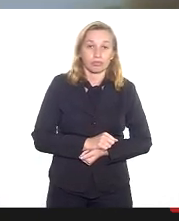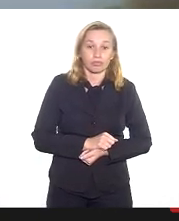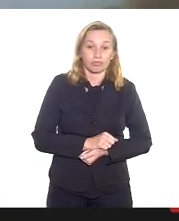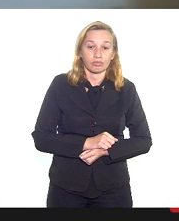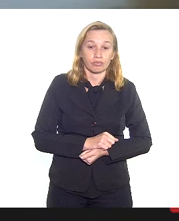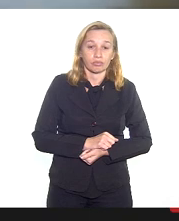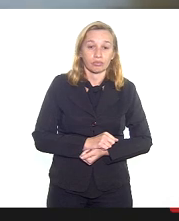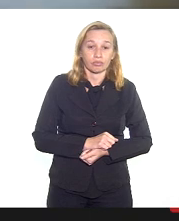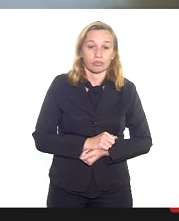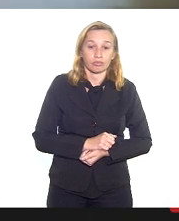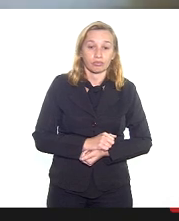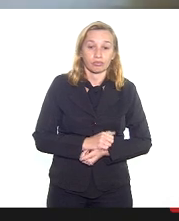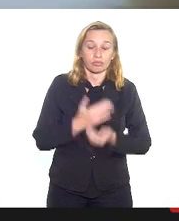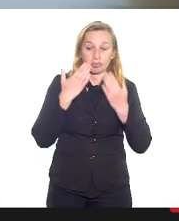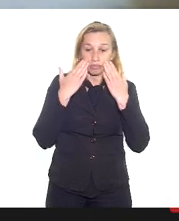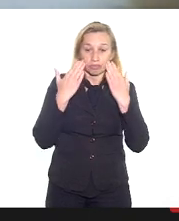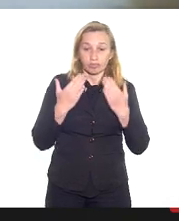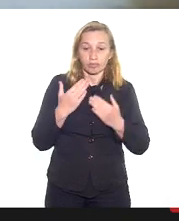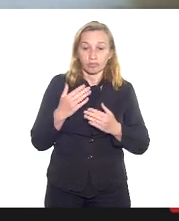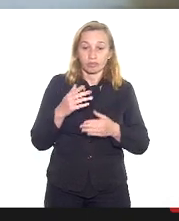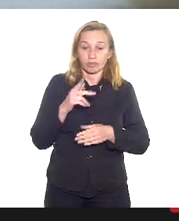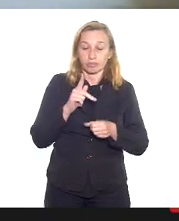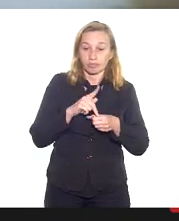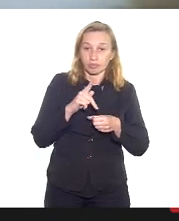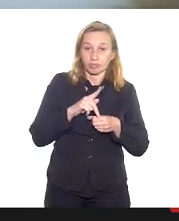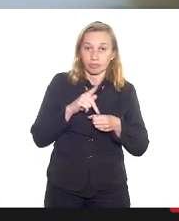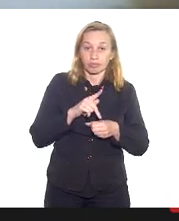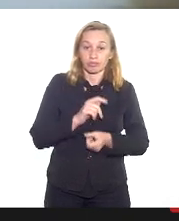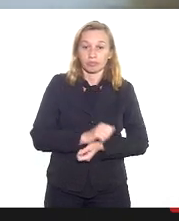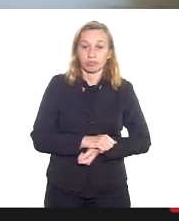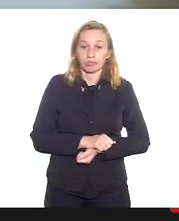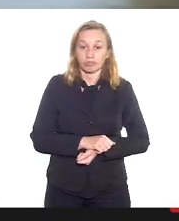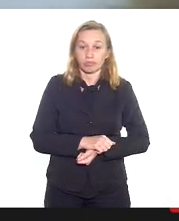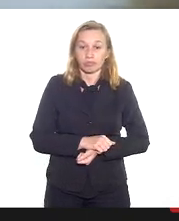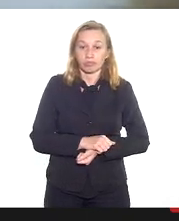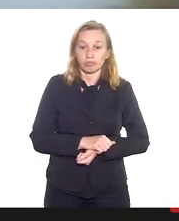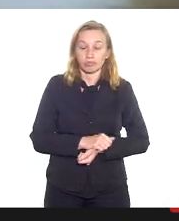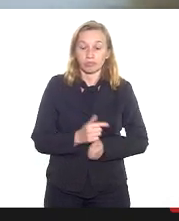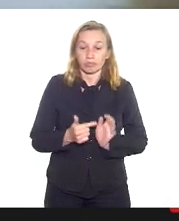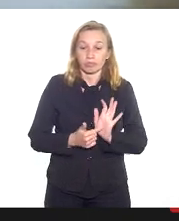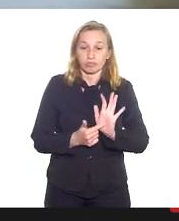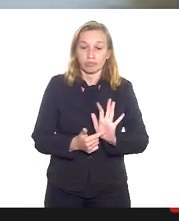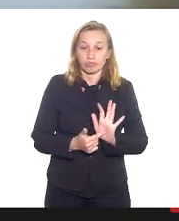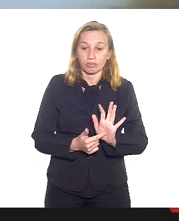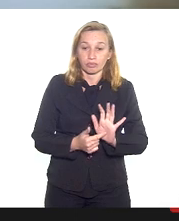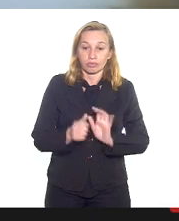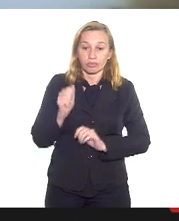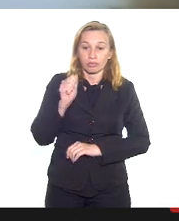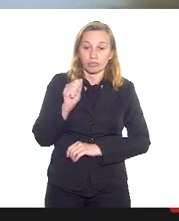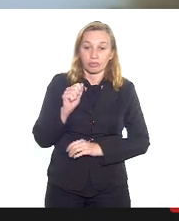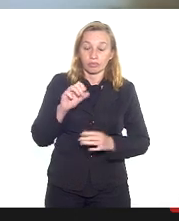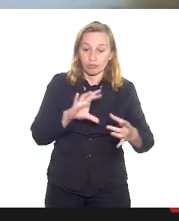a apresentação da Petrobras, né, mostrando que não,